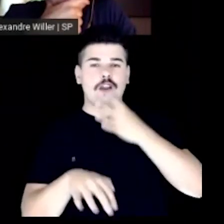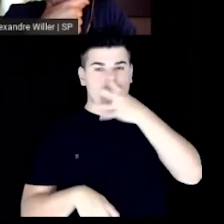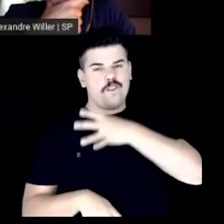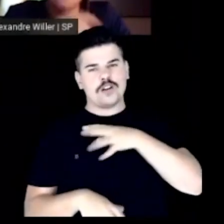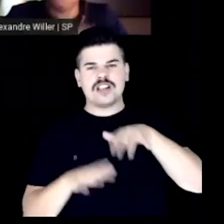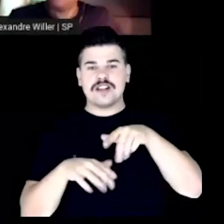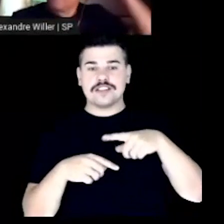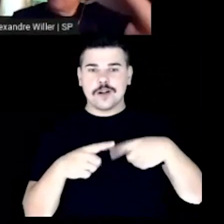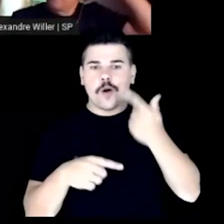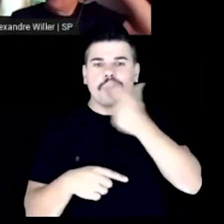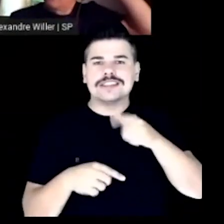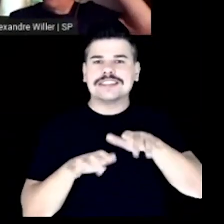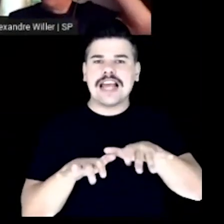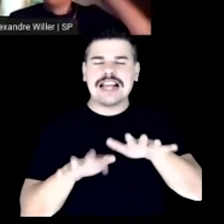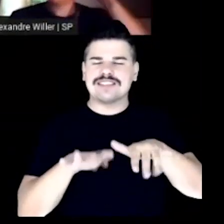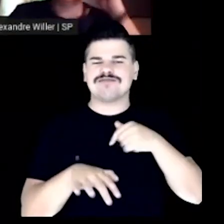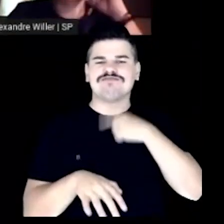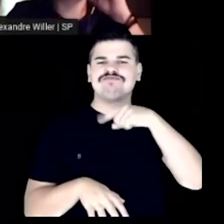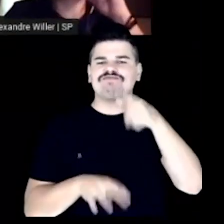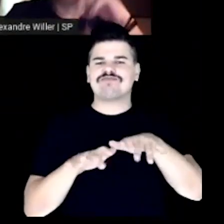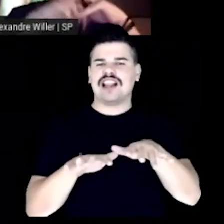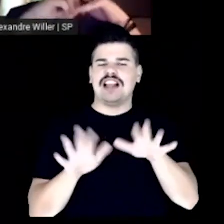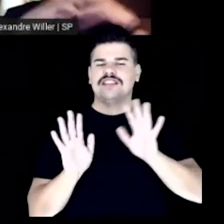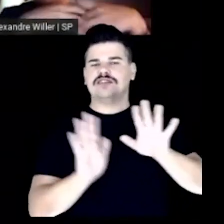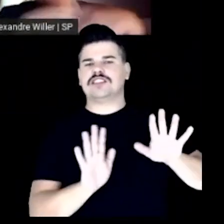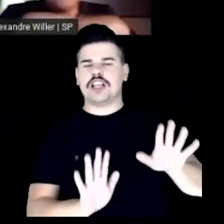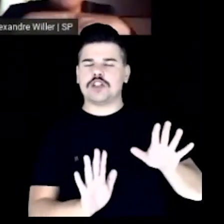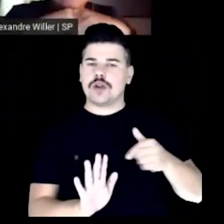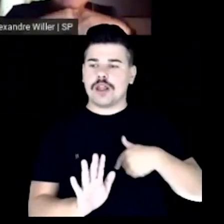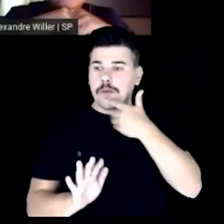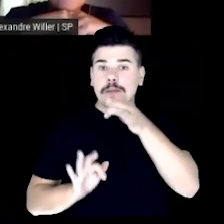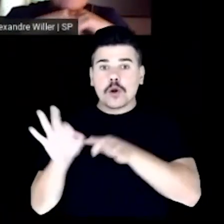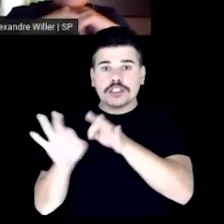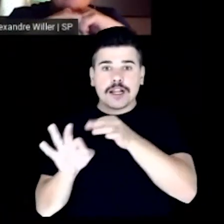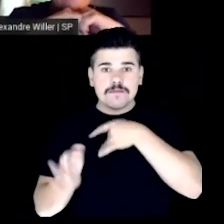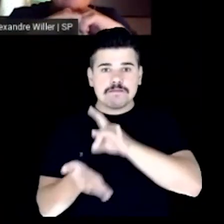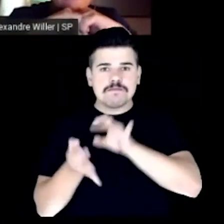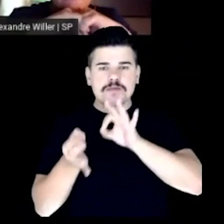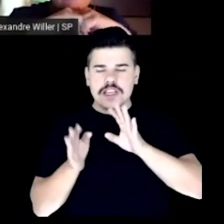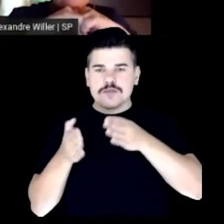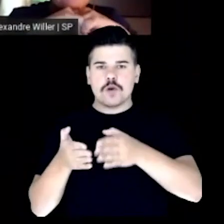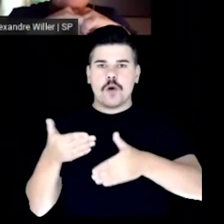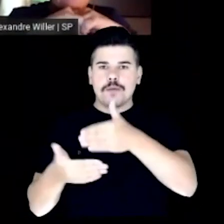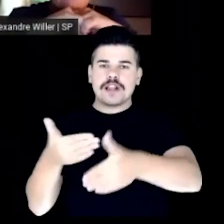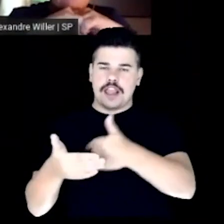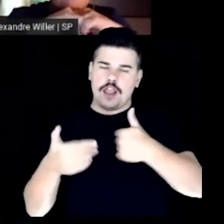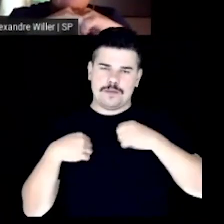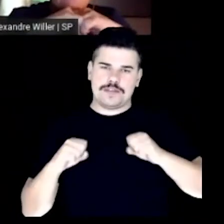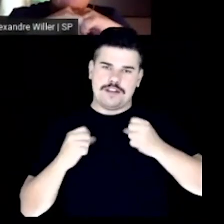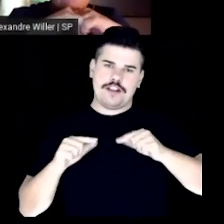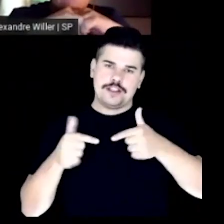tento me forçar, tem dias que não rola, então não rola, mas eu tento, quando eu tenho um projeto mesmo, alguma